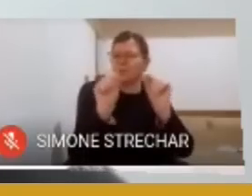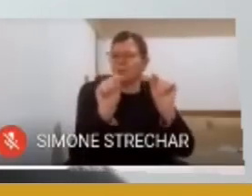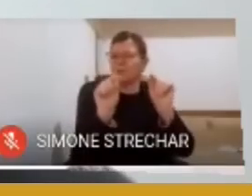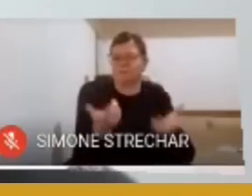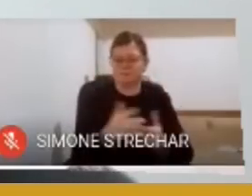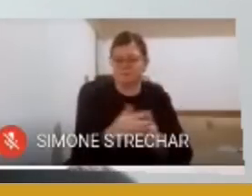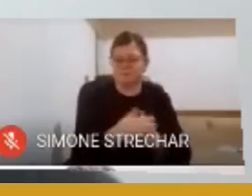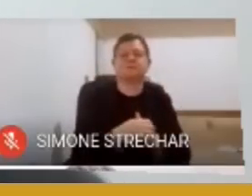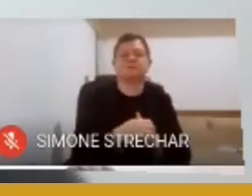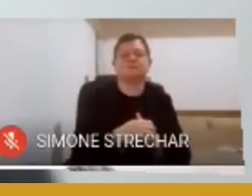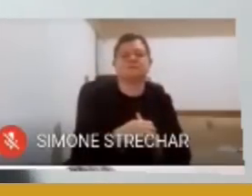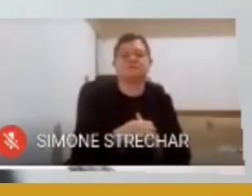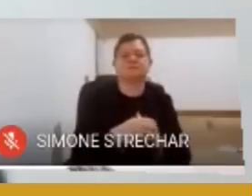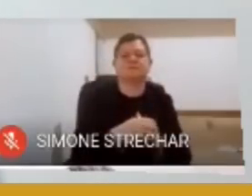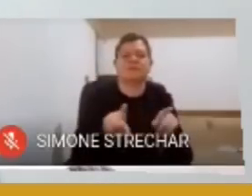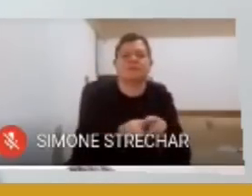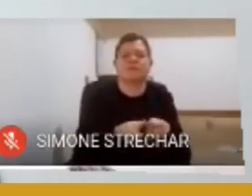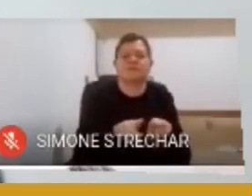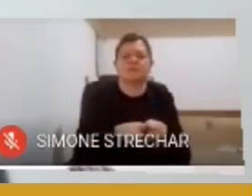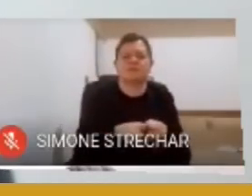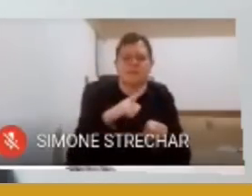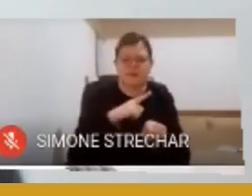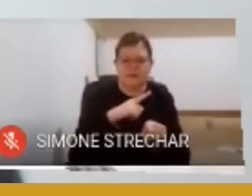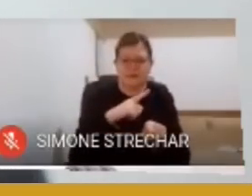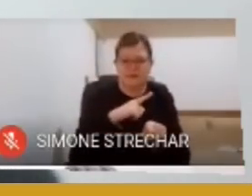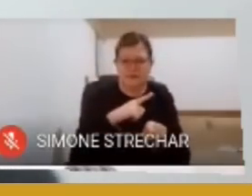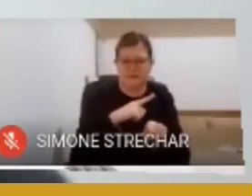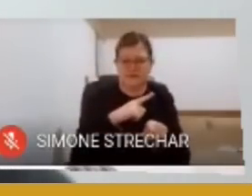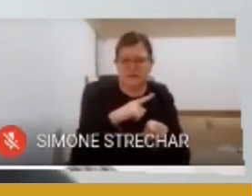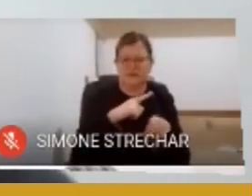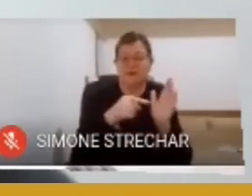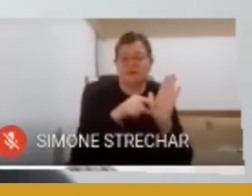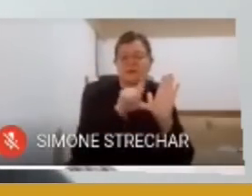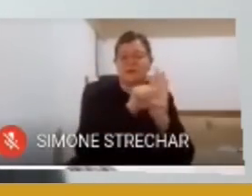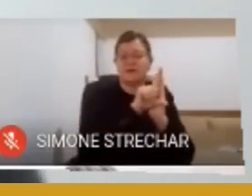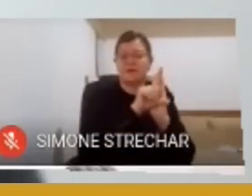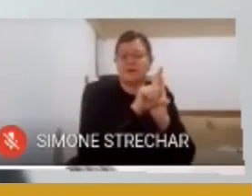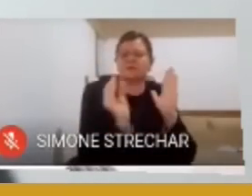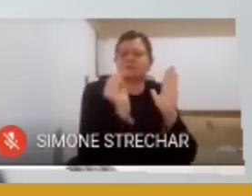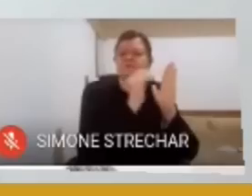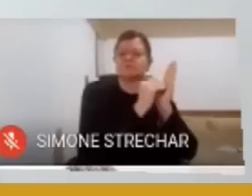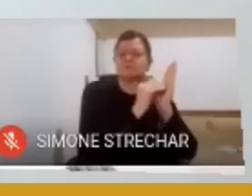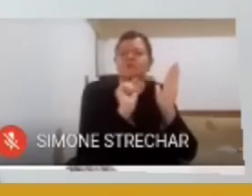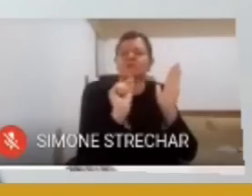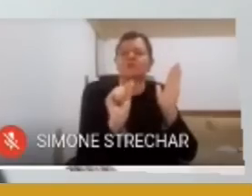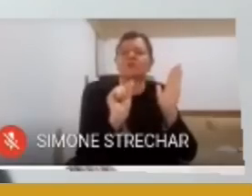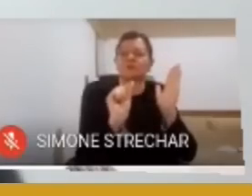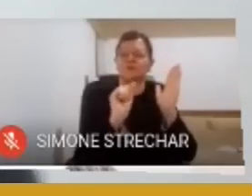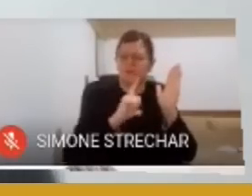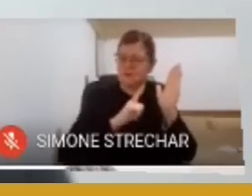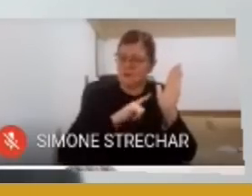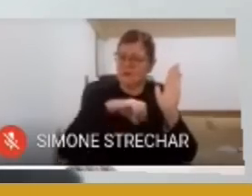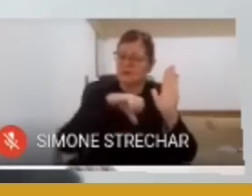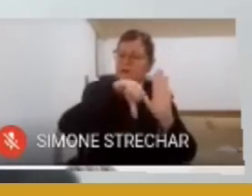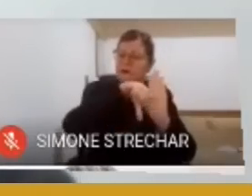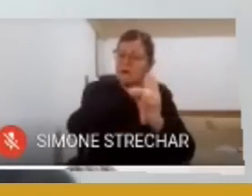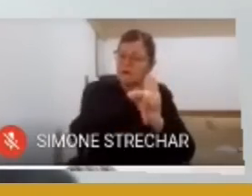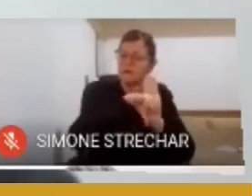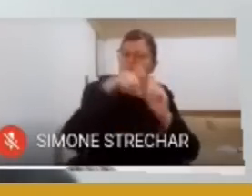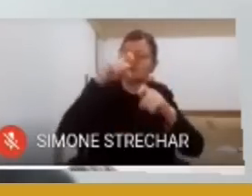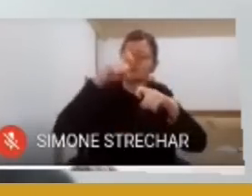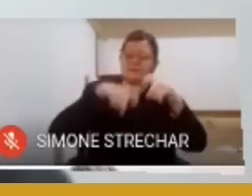que fala sobre os crimes sexuais contra vulnerável. E é aí que entram as crianças e os adolescentes.